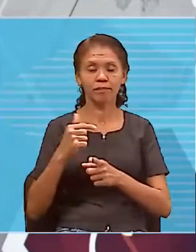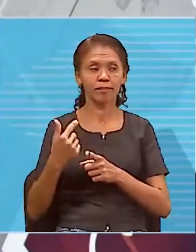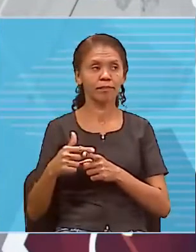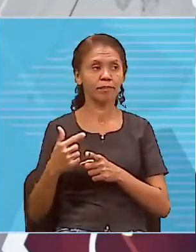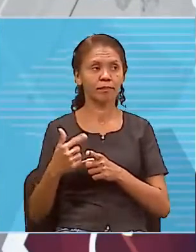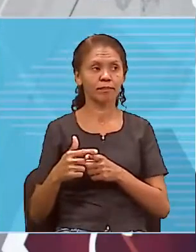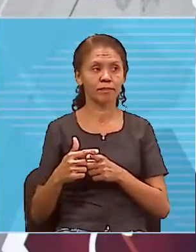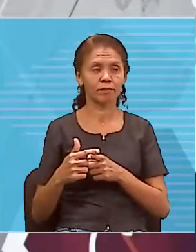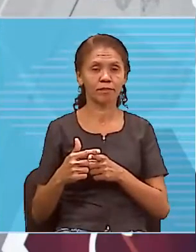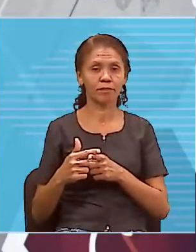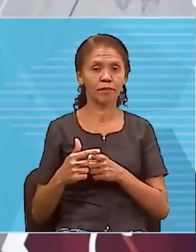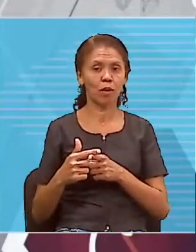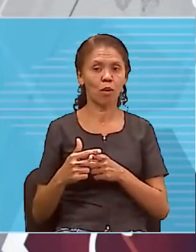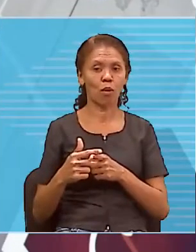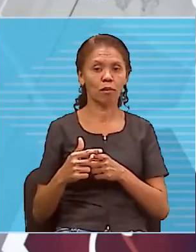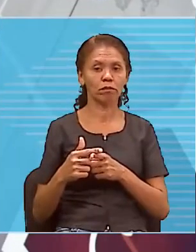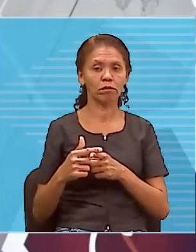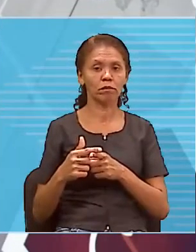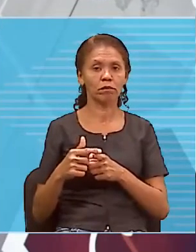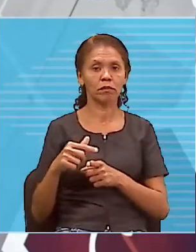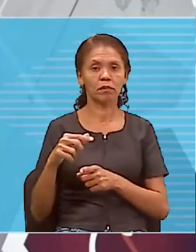entra na cabine